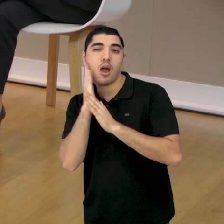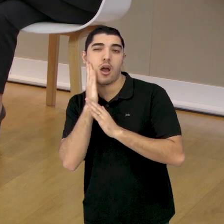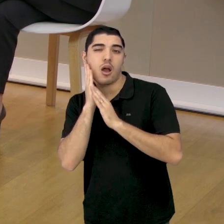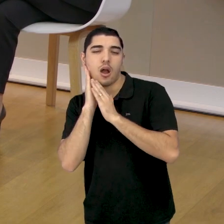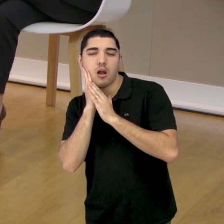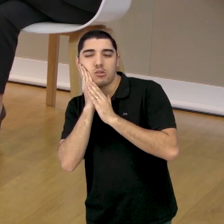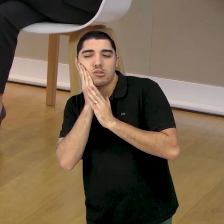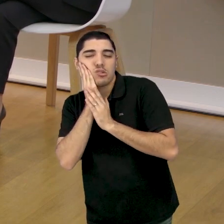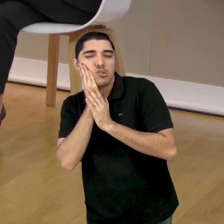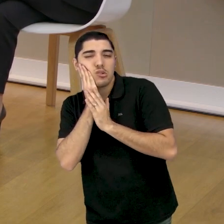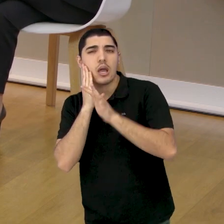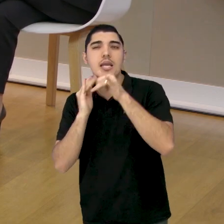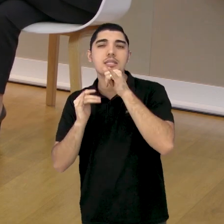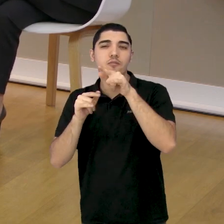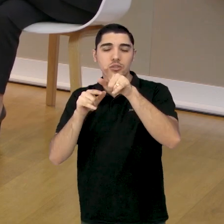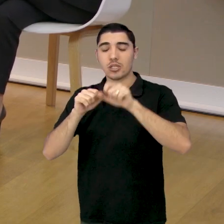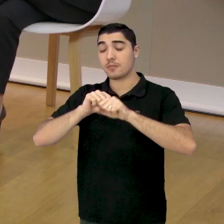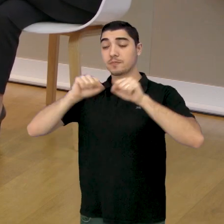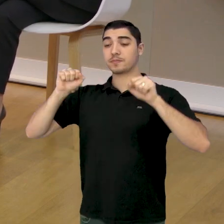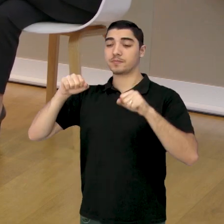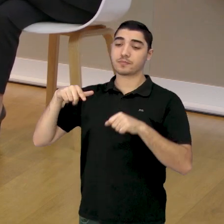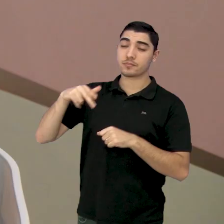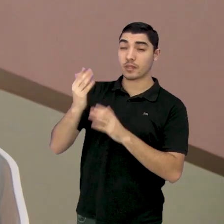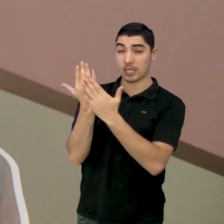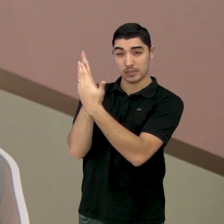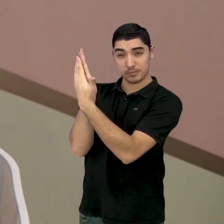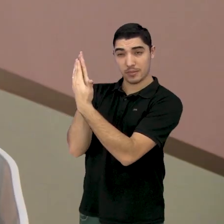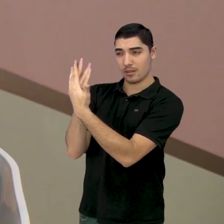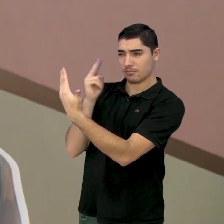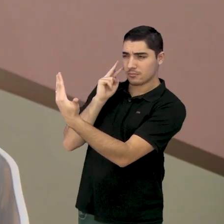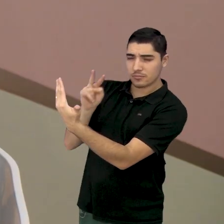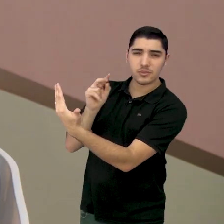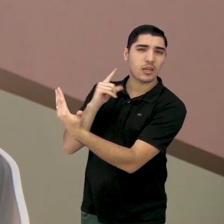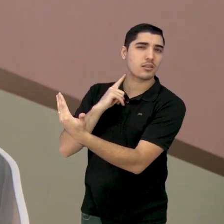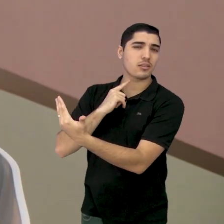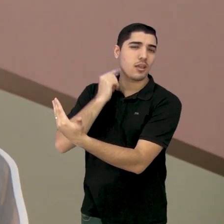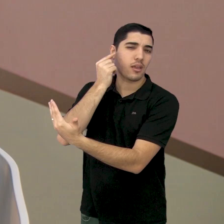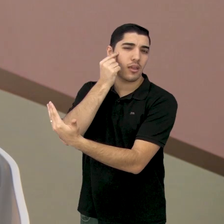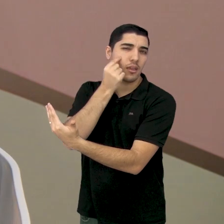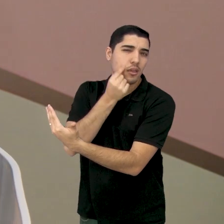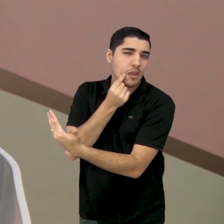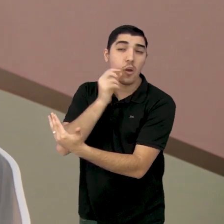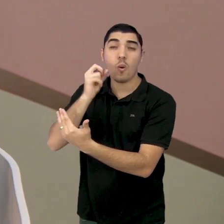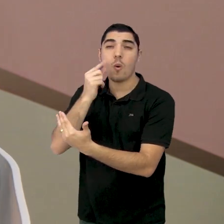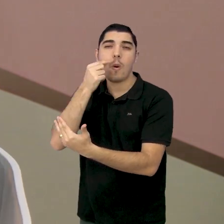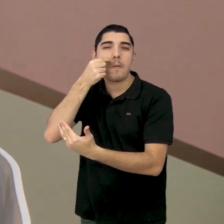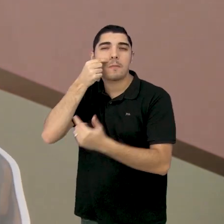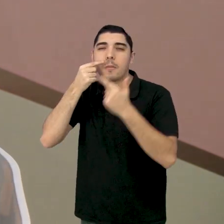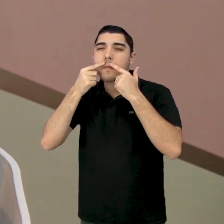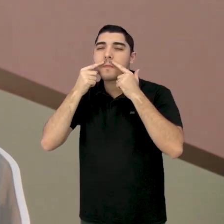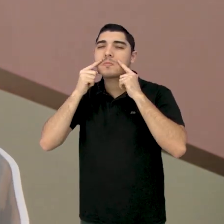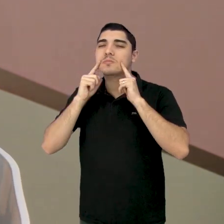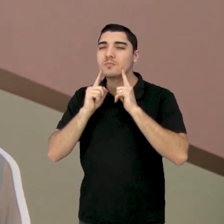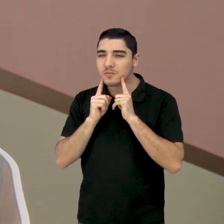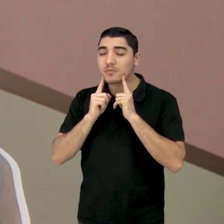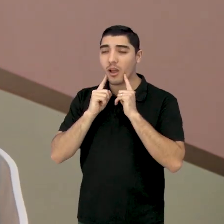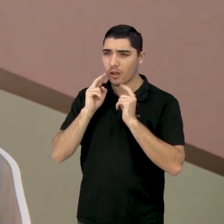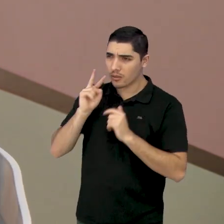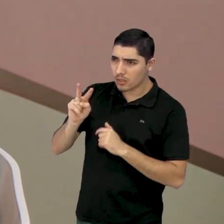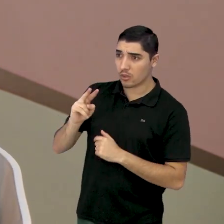a bochecha. Então, quem nunca acordou, olhou no espelho e viu aquelas linhas verticais ou no rosto, no bigodinho chinês, no